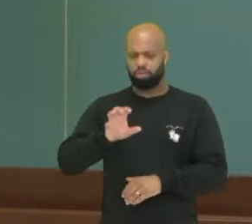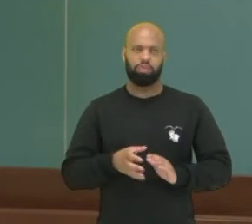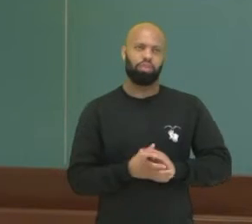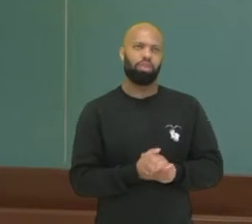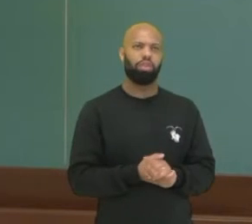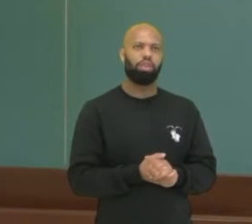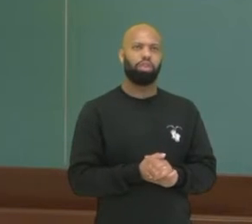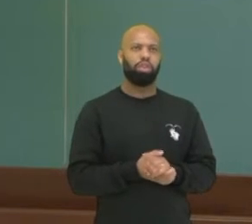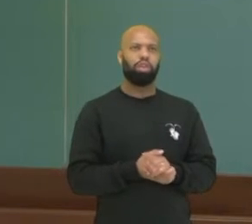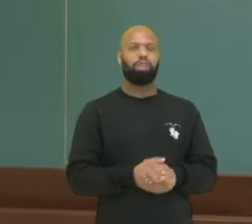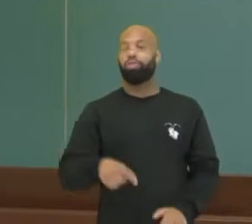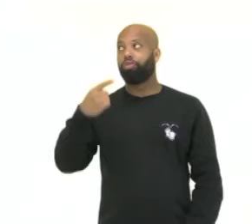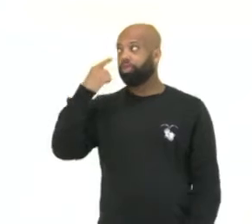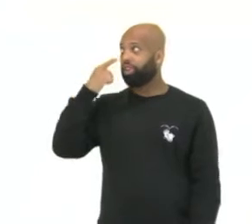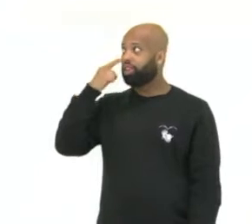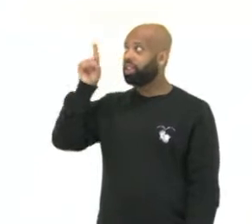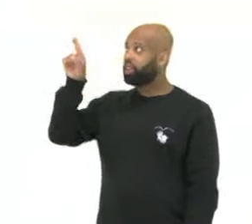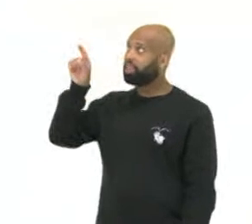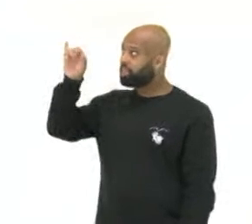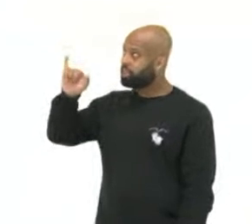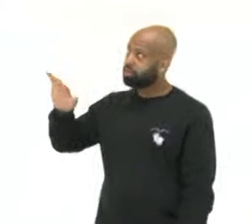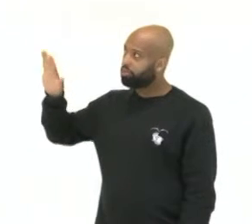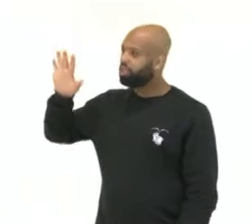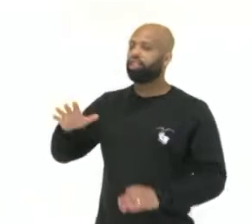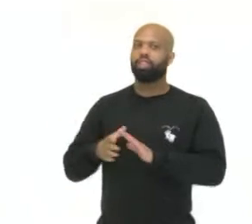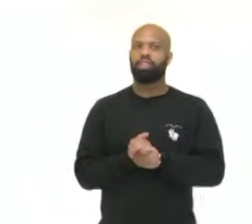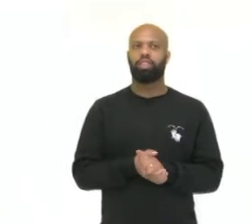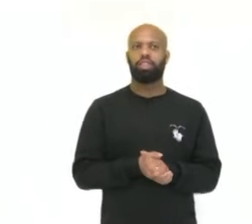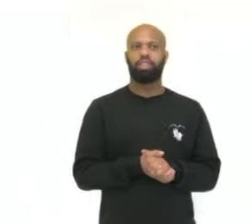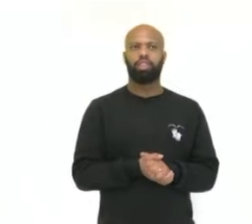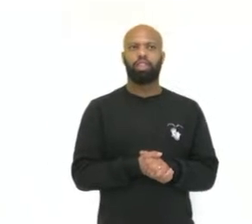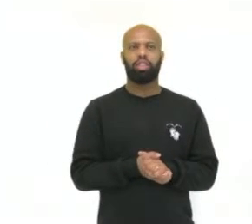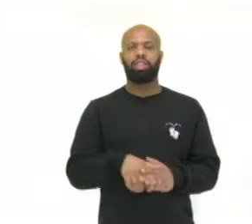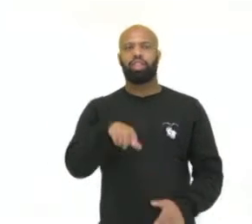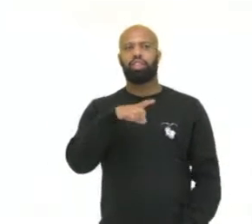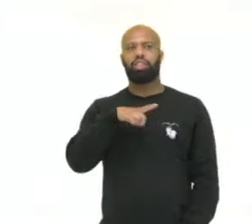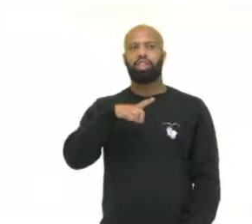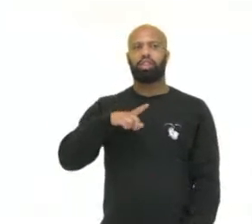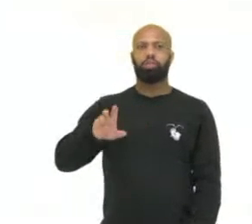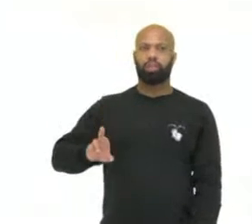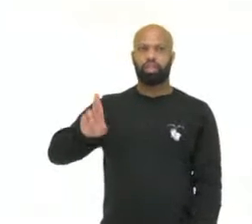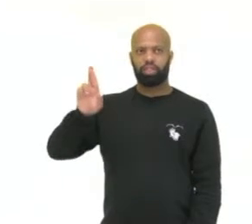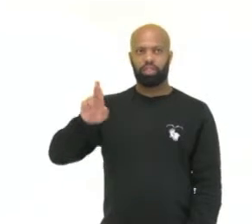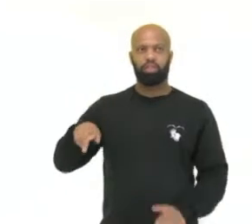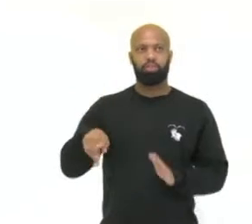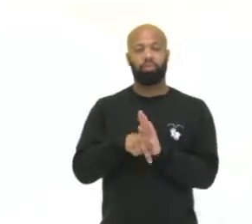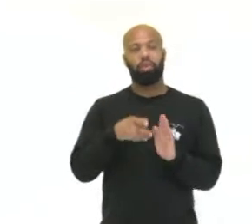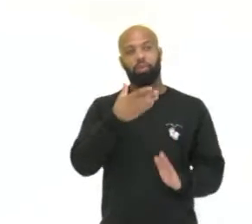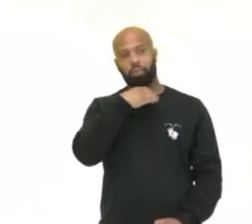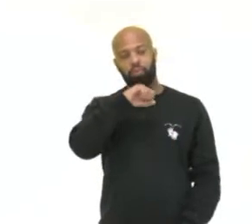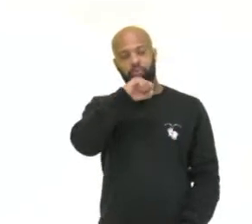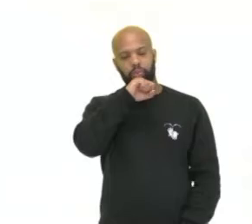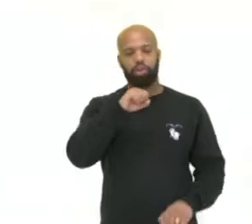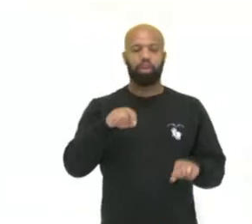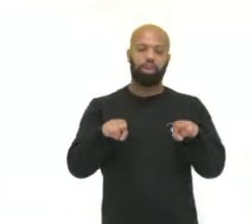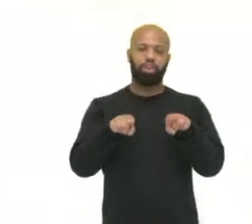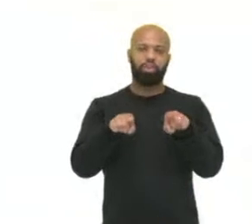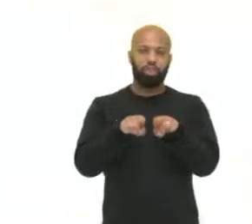Vamos observar a imagem. Aqui nós temos, a representação de um pai com seu